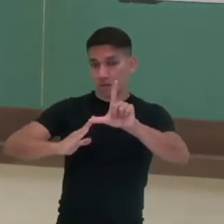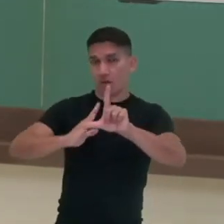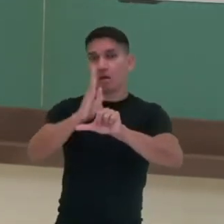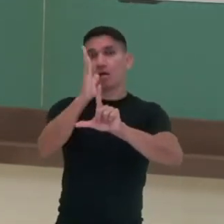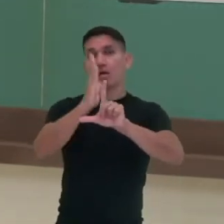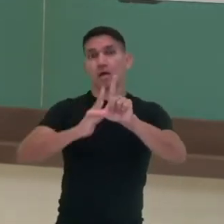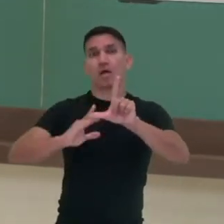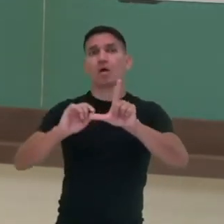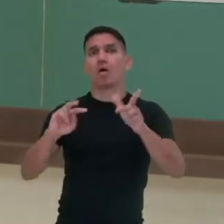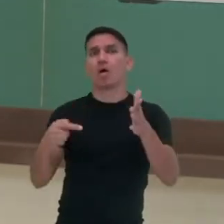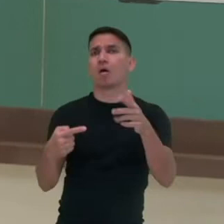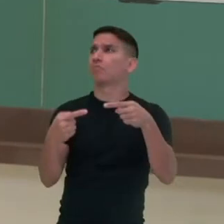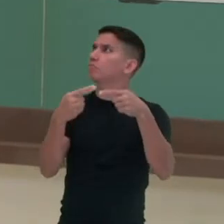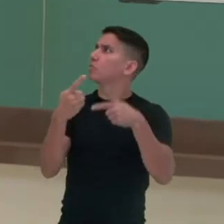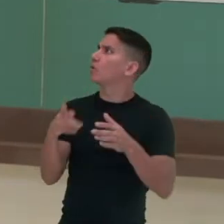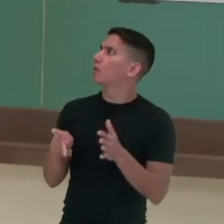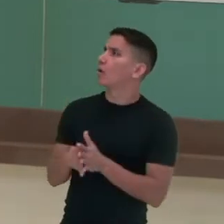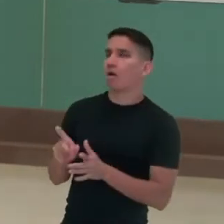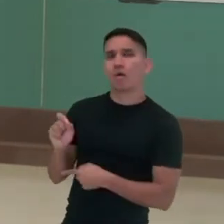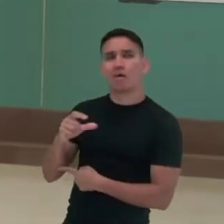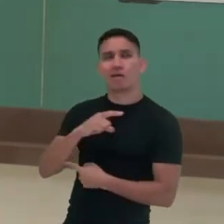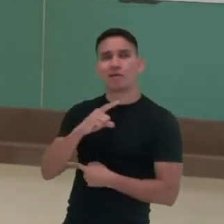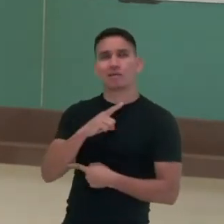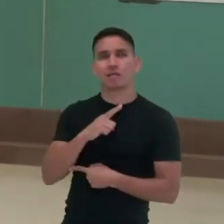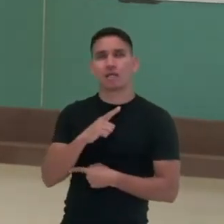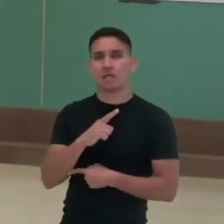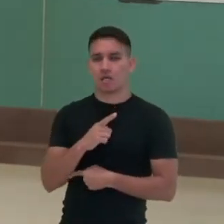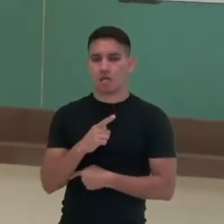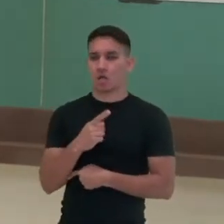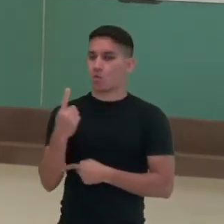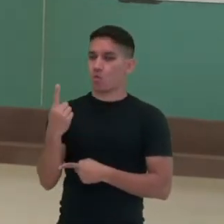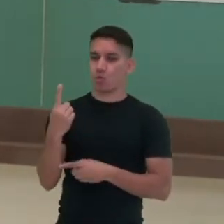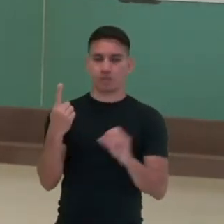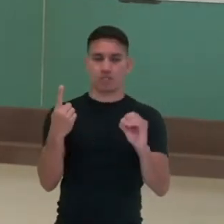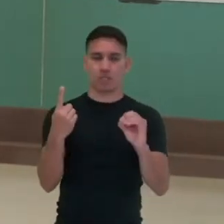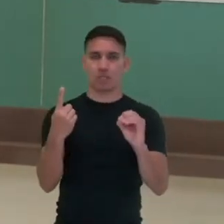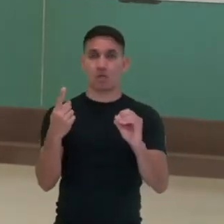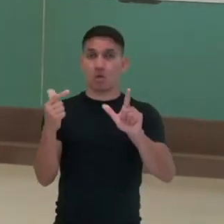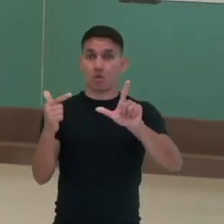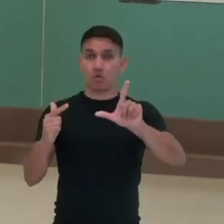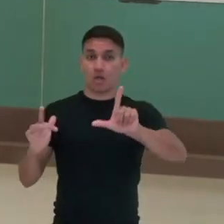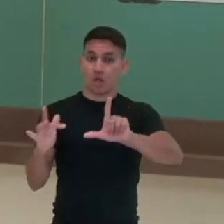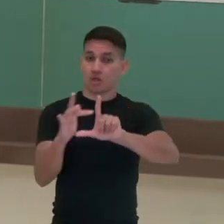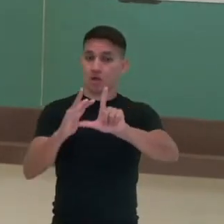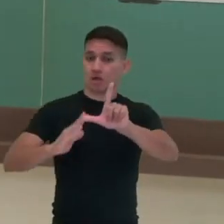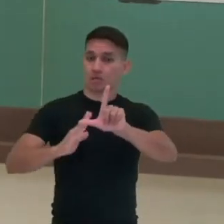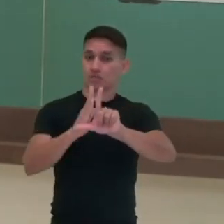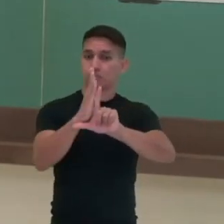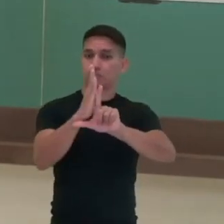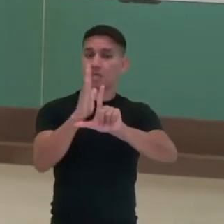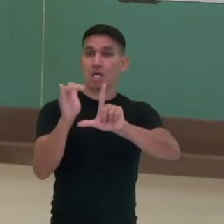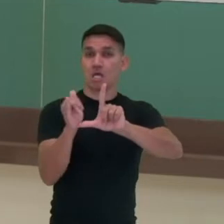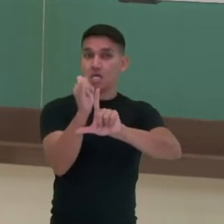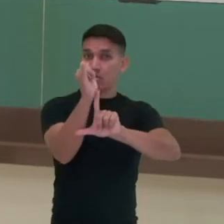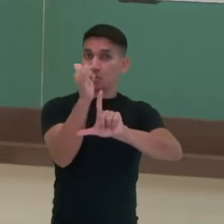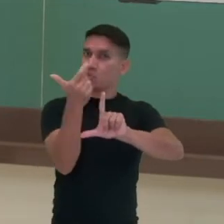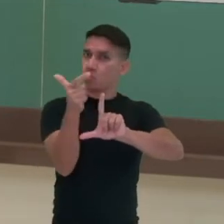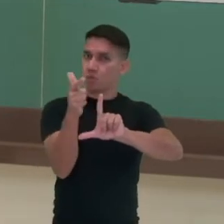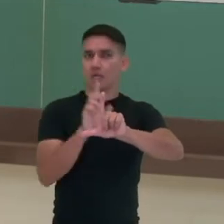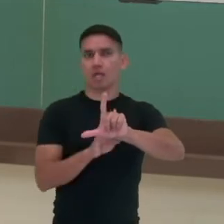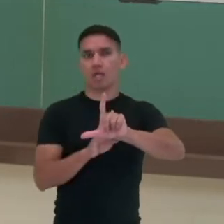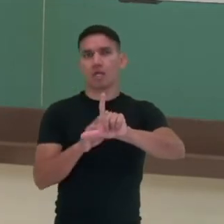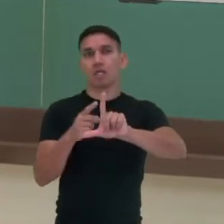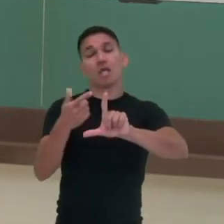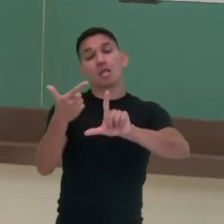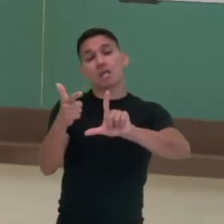exponencial. Passa pelo ponto 1 e 0, não encosta no eixo y, não tem pontos